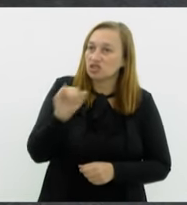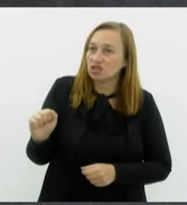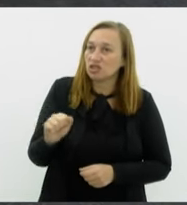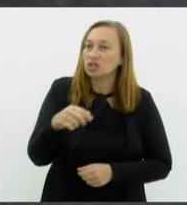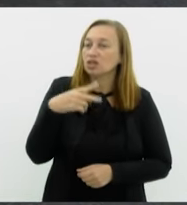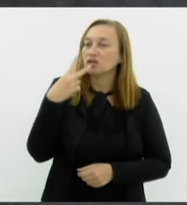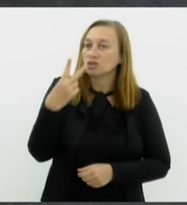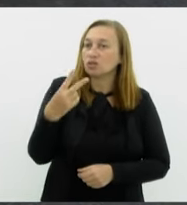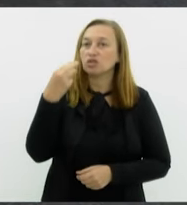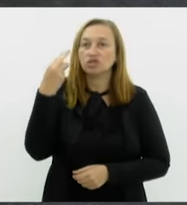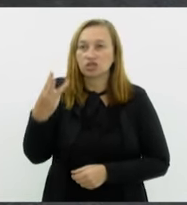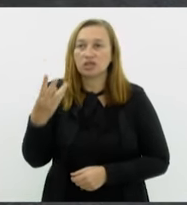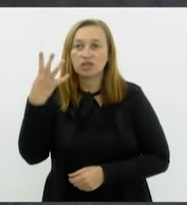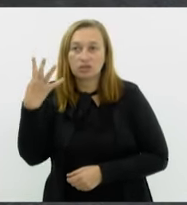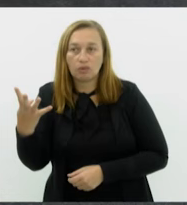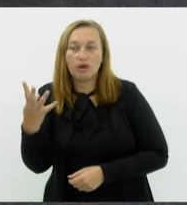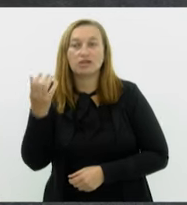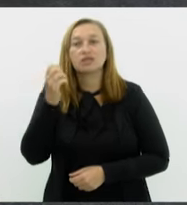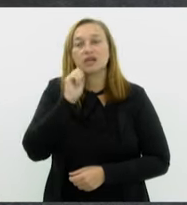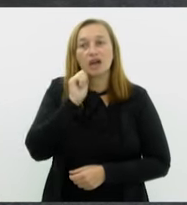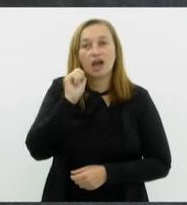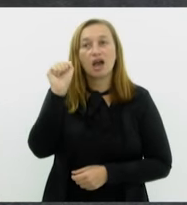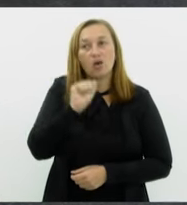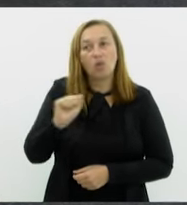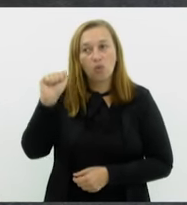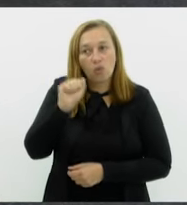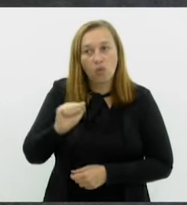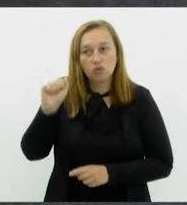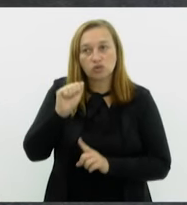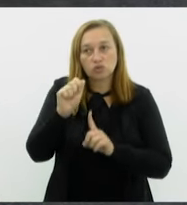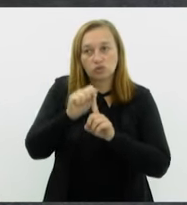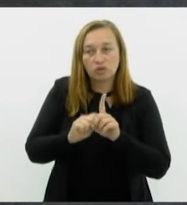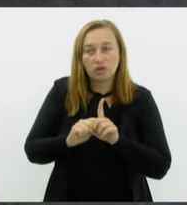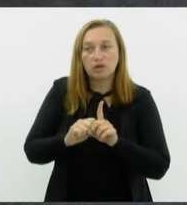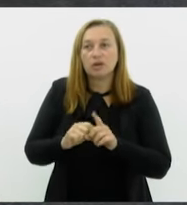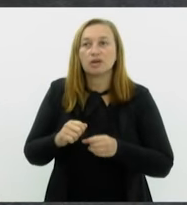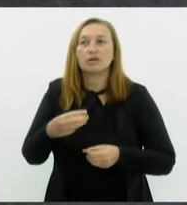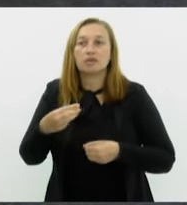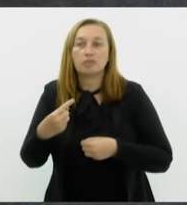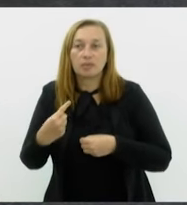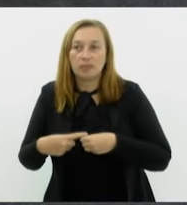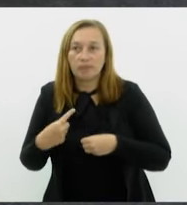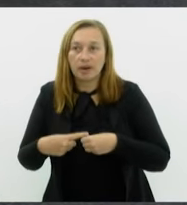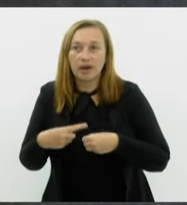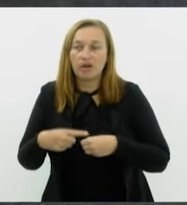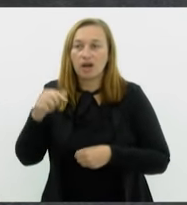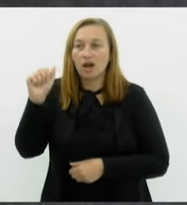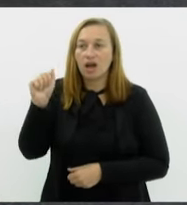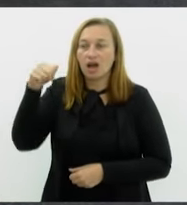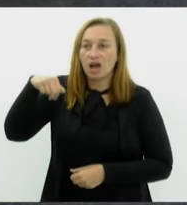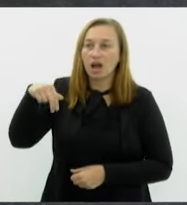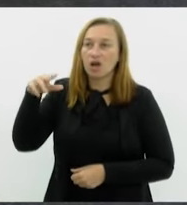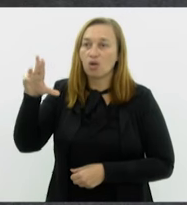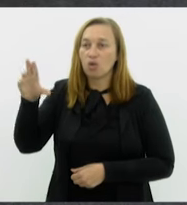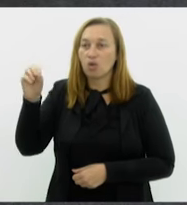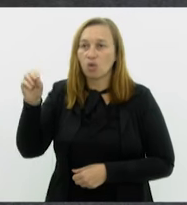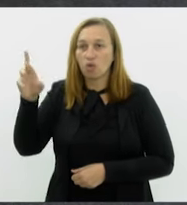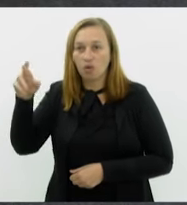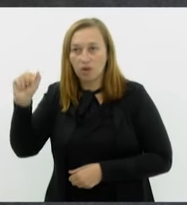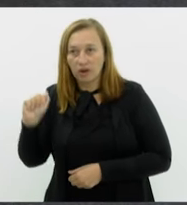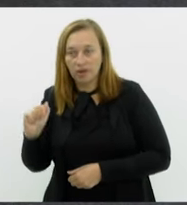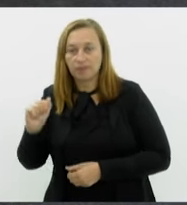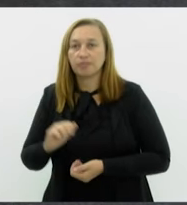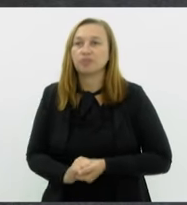2, 3 e 4 de agosto, lá no bairro Âncora, portanto, lá no município de Rio das Ostras, né?